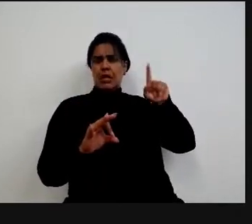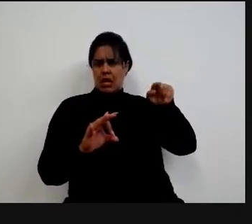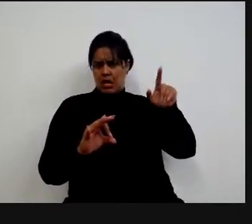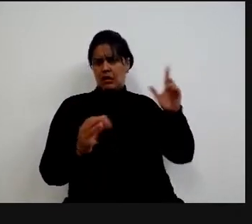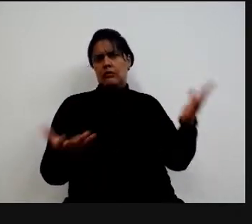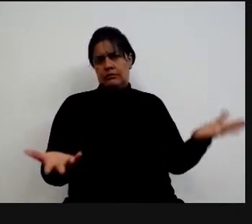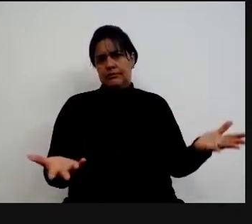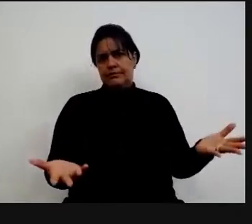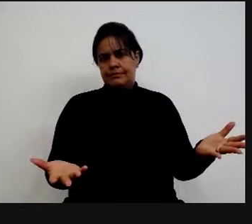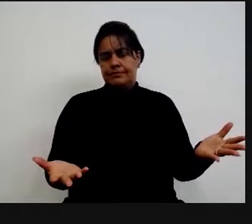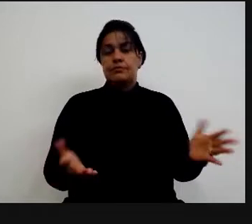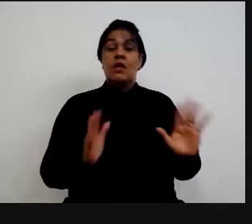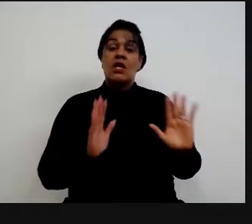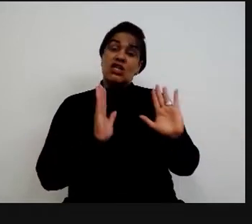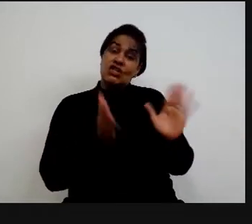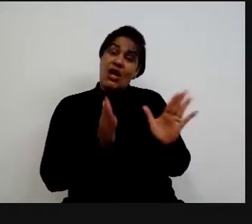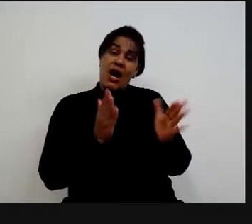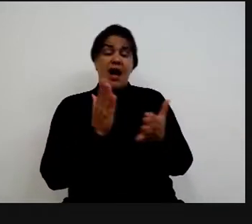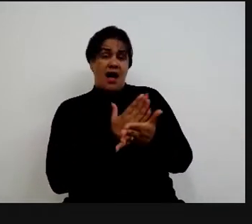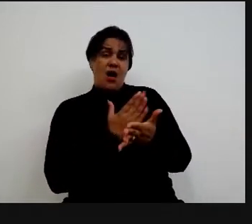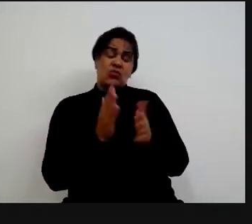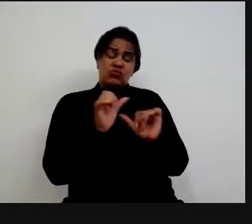renovação muito grande dentro